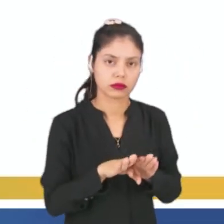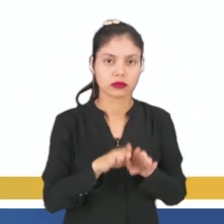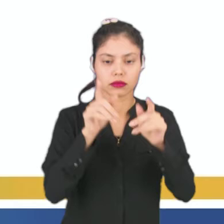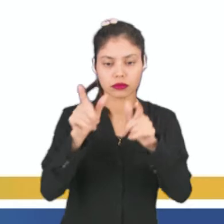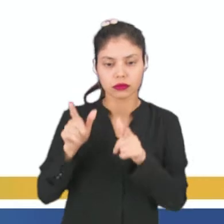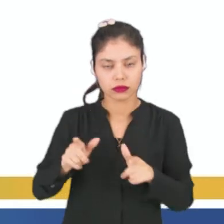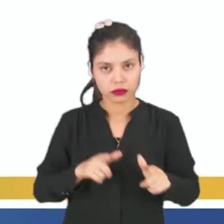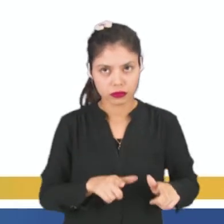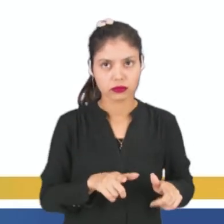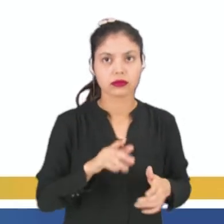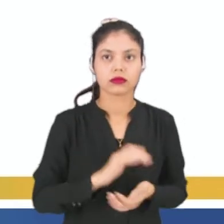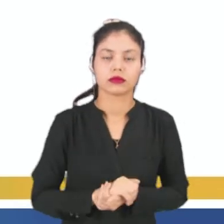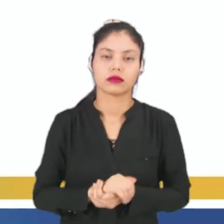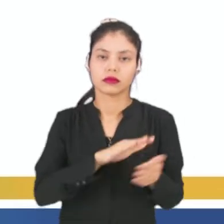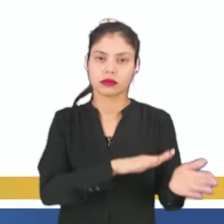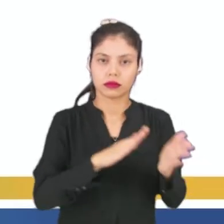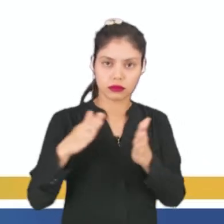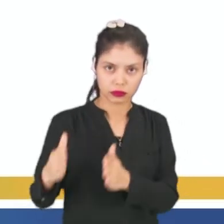a parte